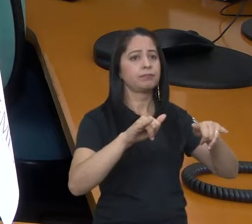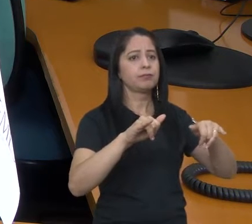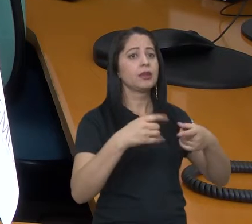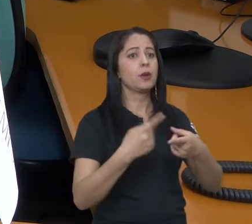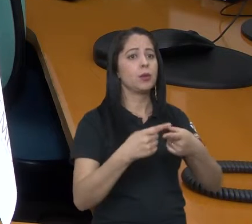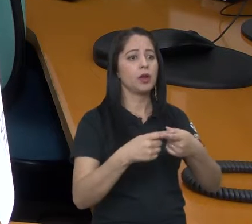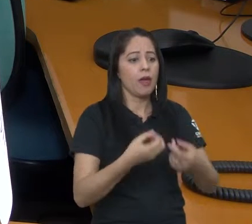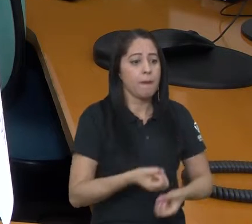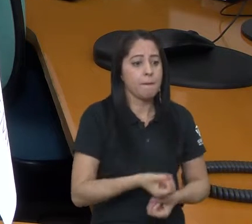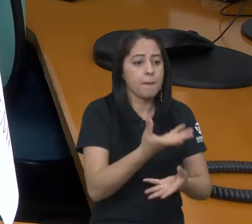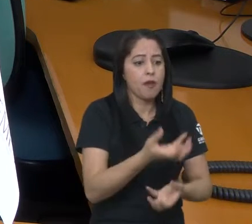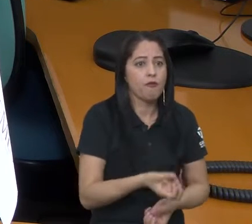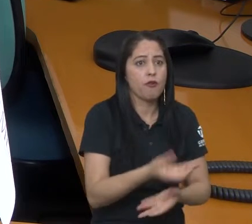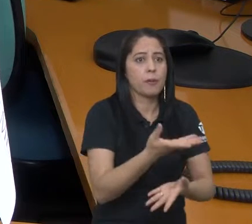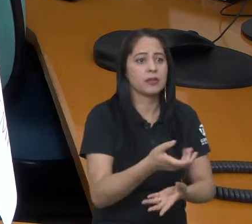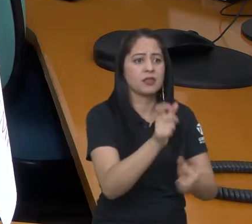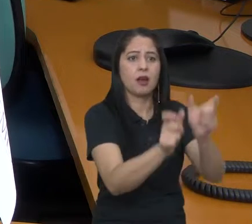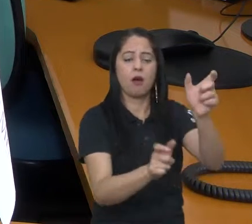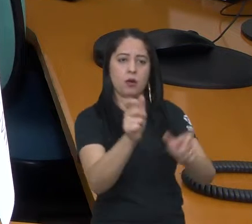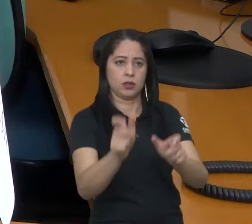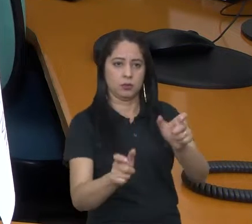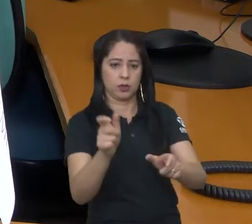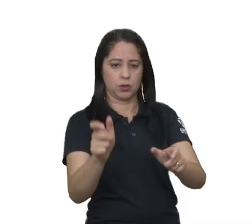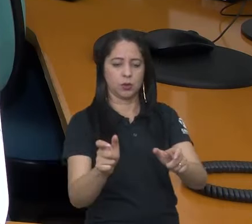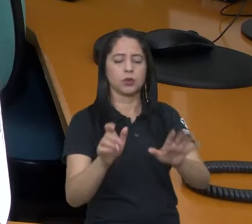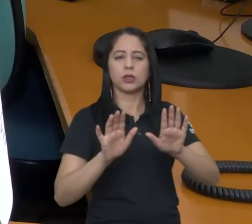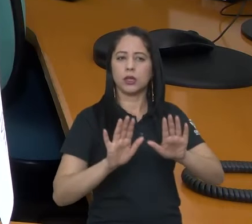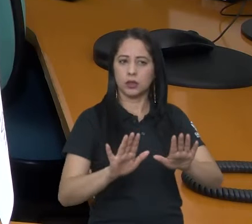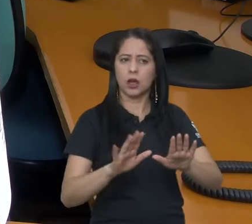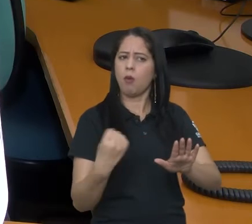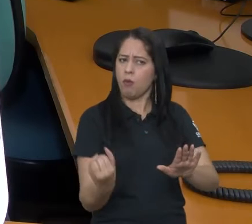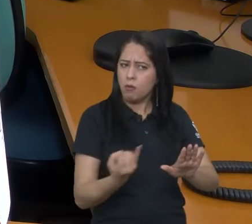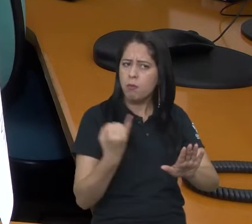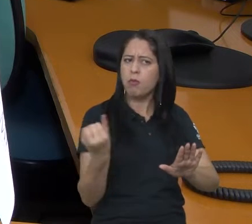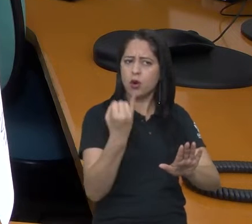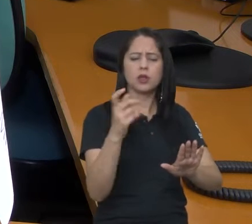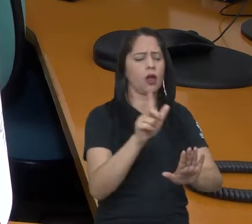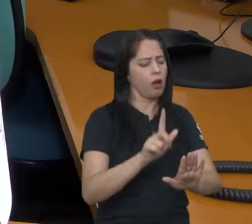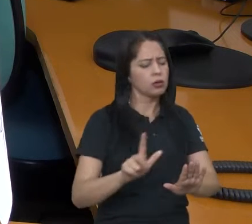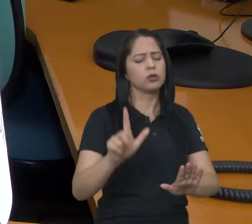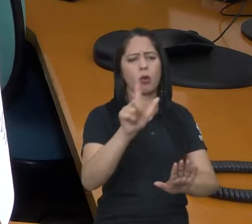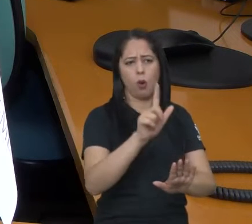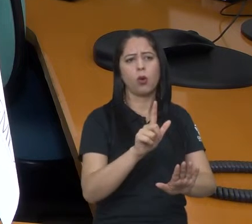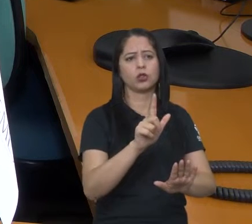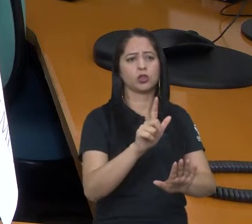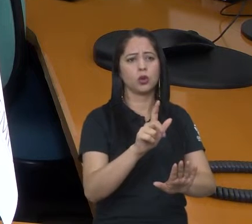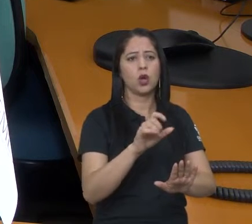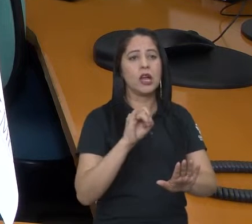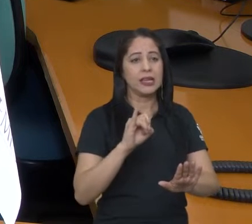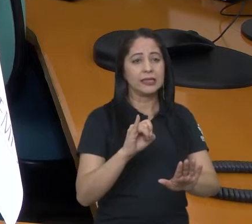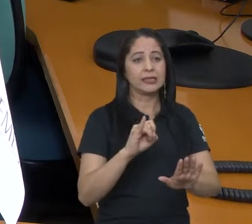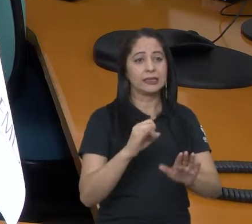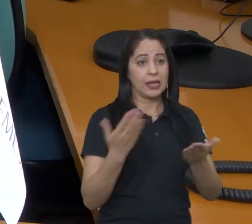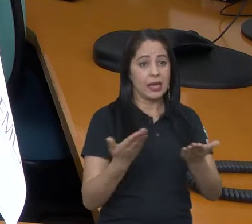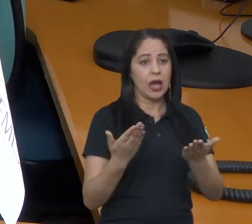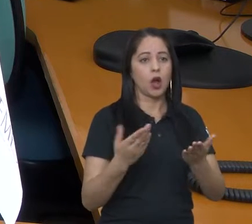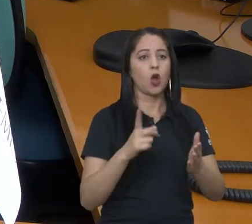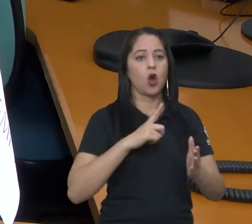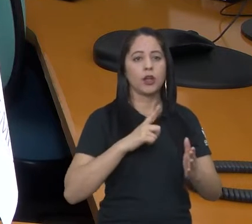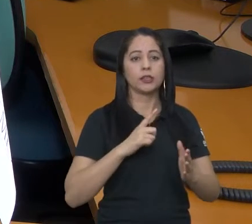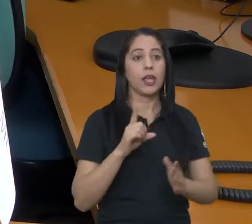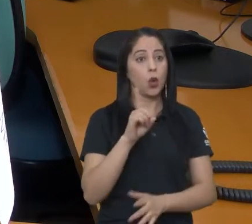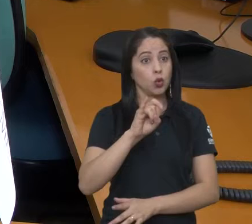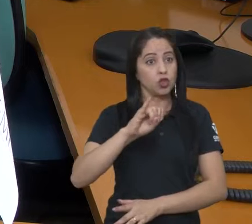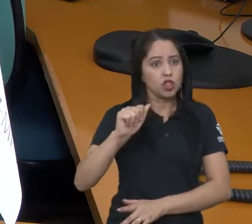de possibilidade de informação para as pessoas, né? Então, é de extrema importância. Se a gente tiver um marco